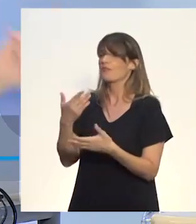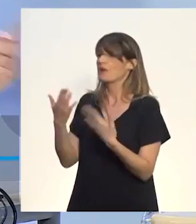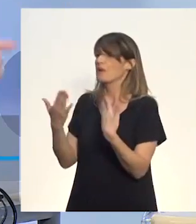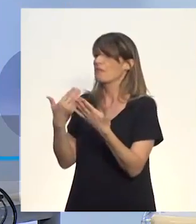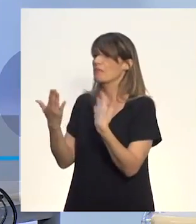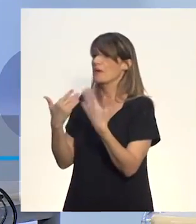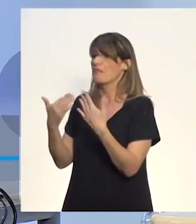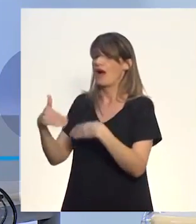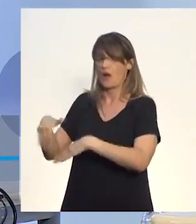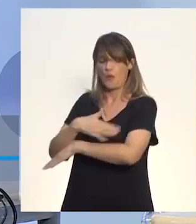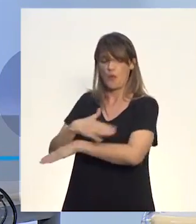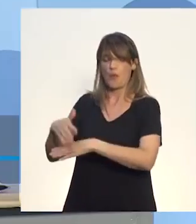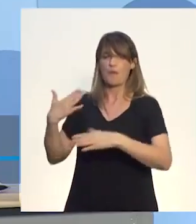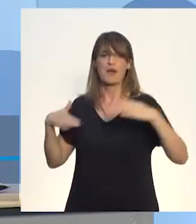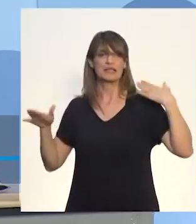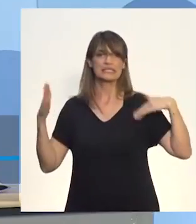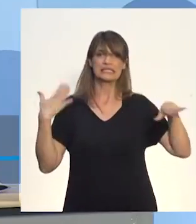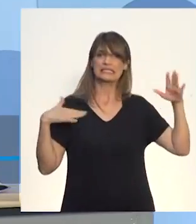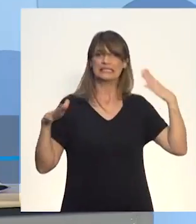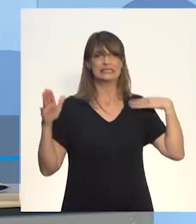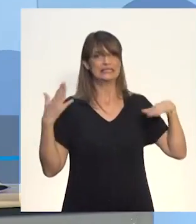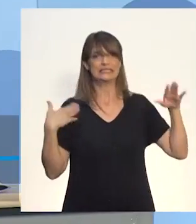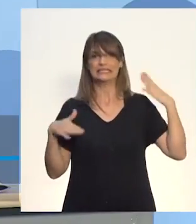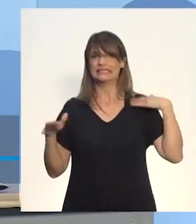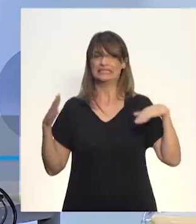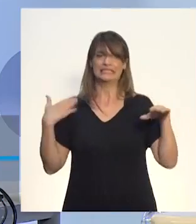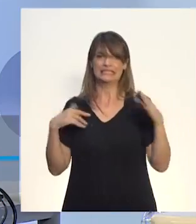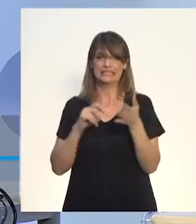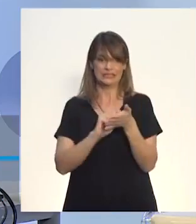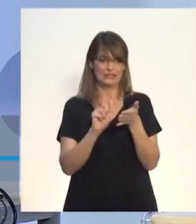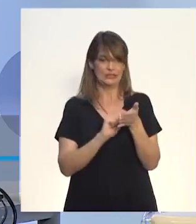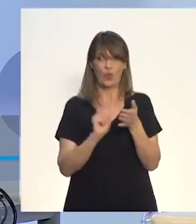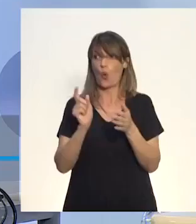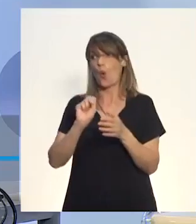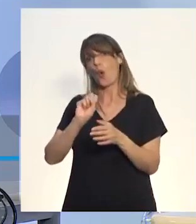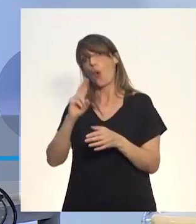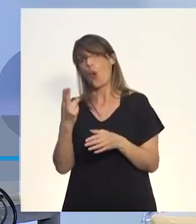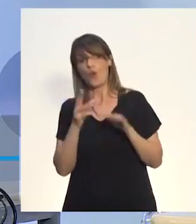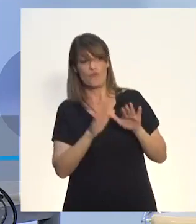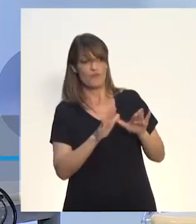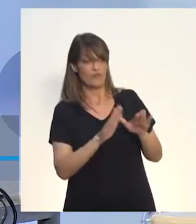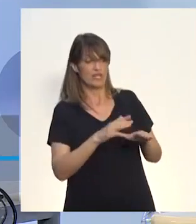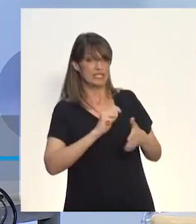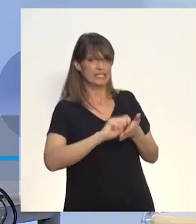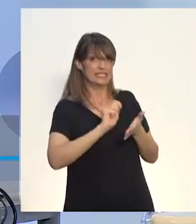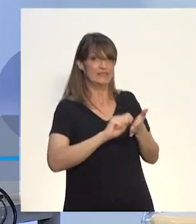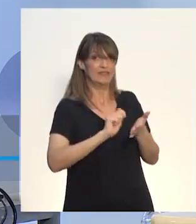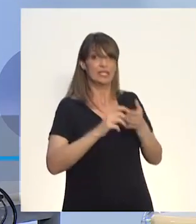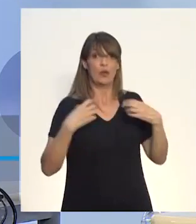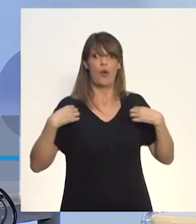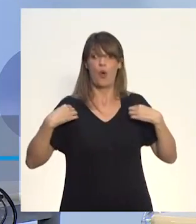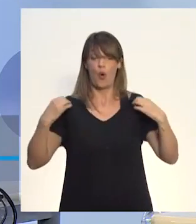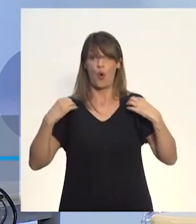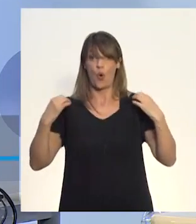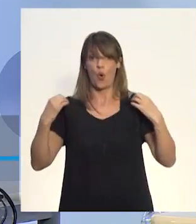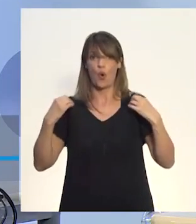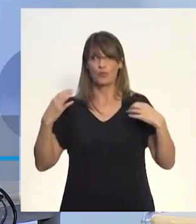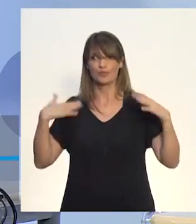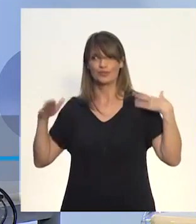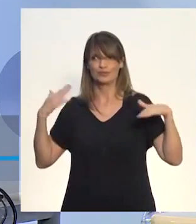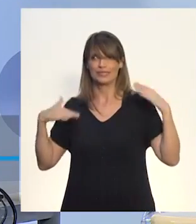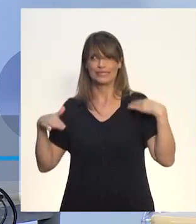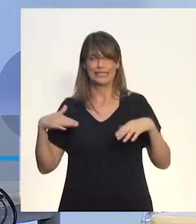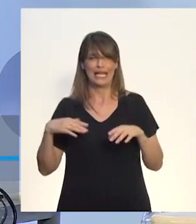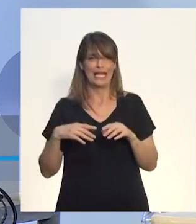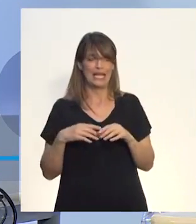perna, perdendo tempo, em vez de escrever. Então, tal era essa a personalidade, né, desse